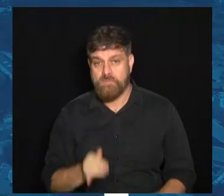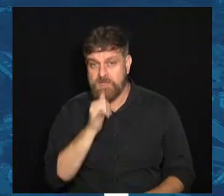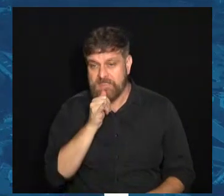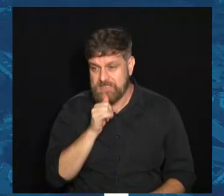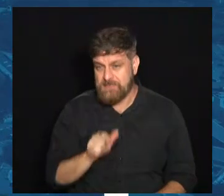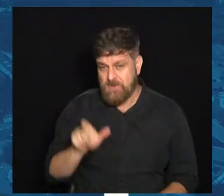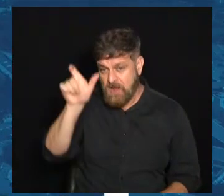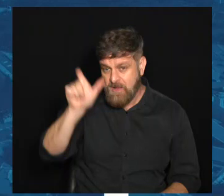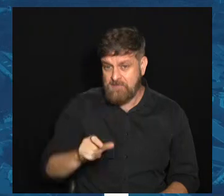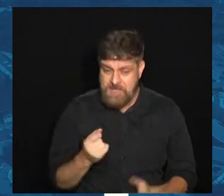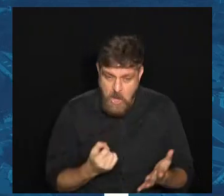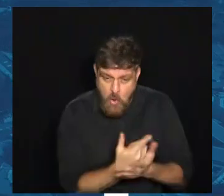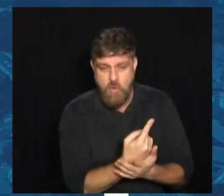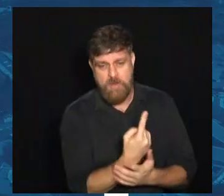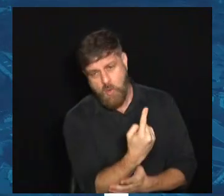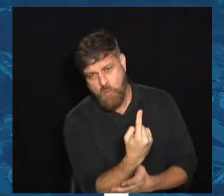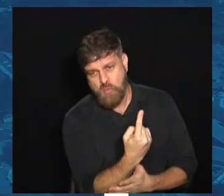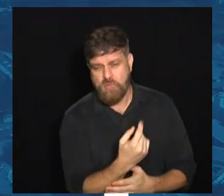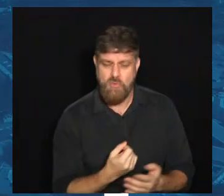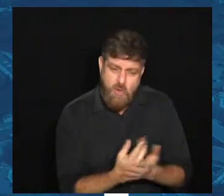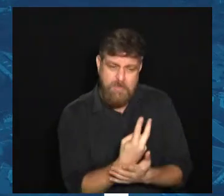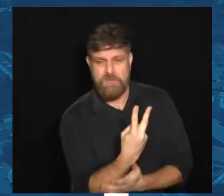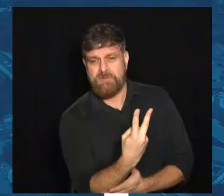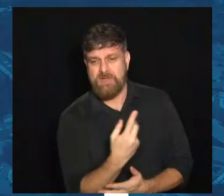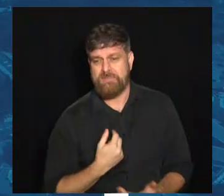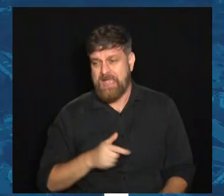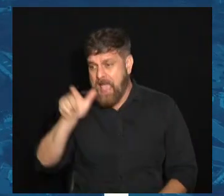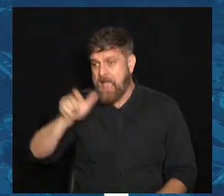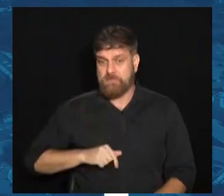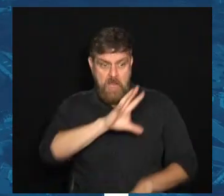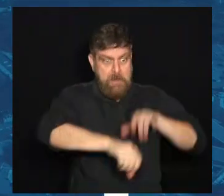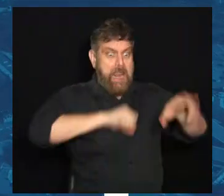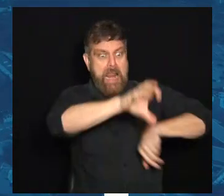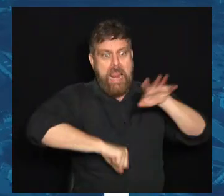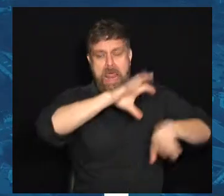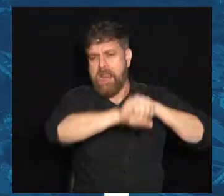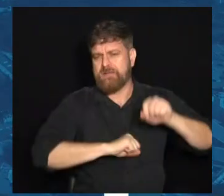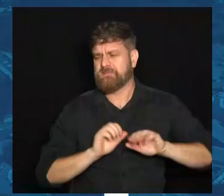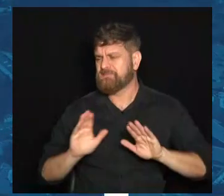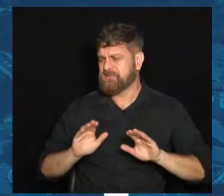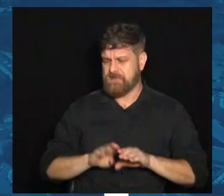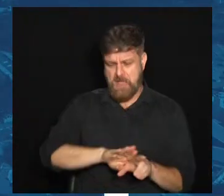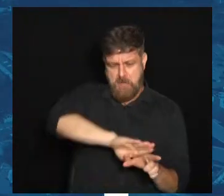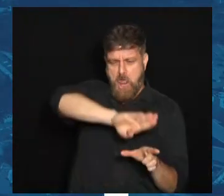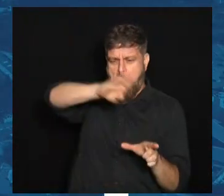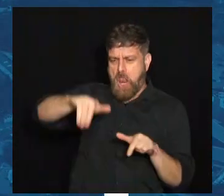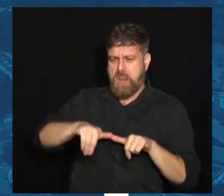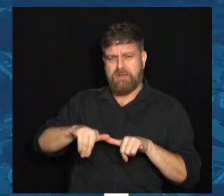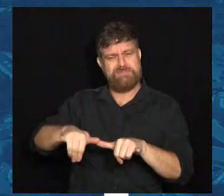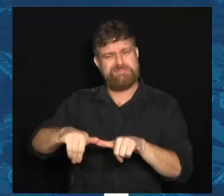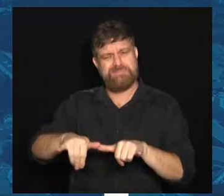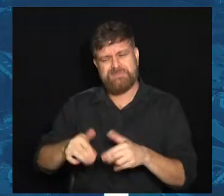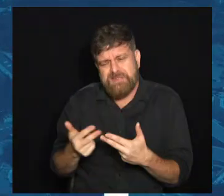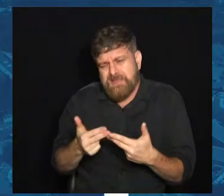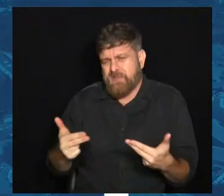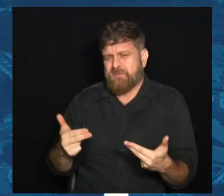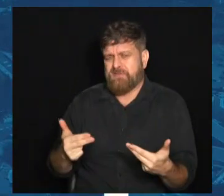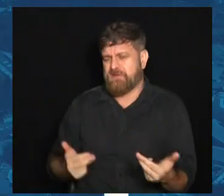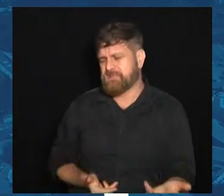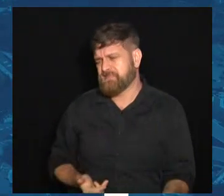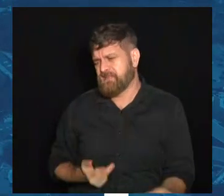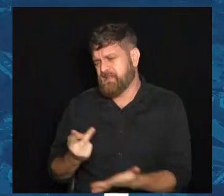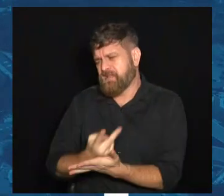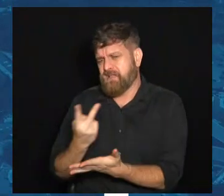levar 2, tudo bem. Mas se consome levar 10, é uma coisa assim, você